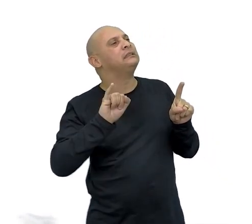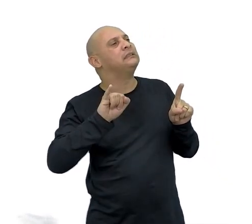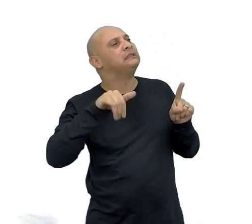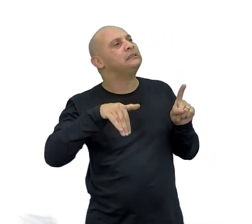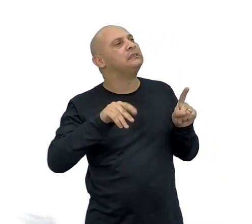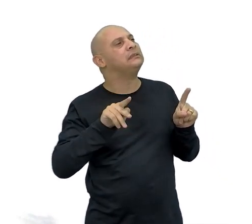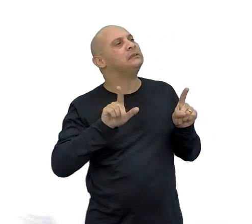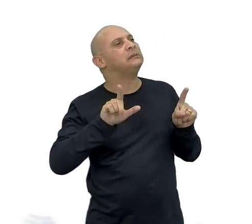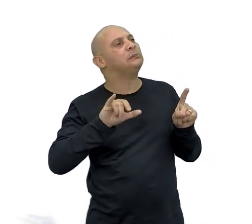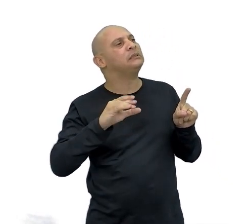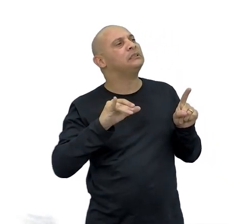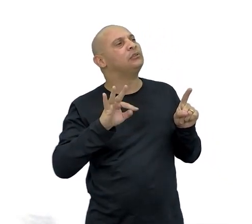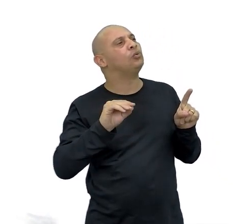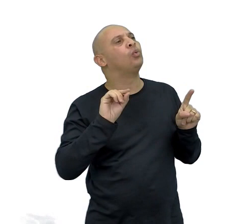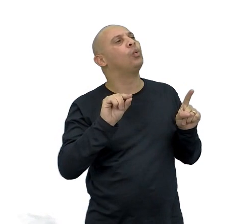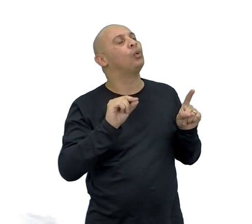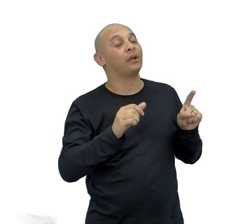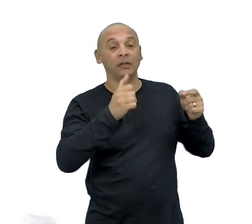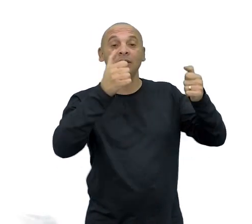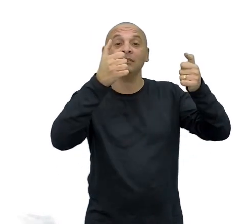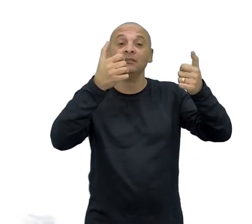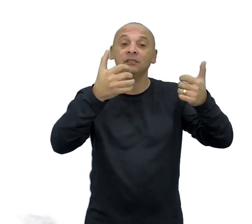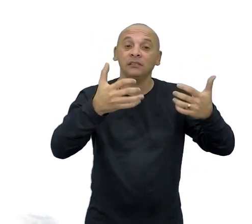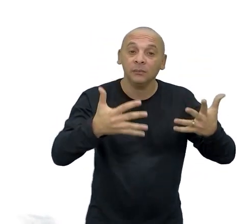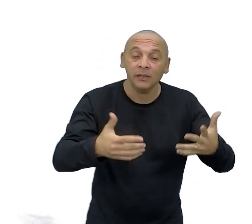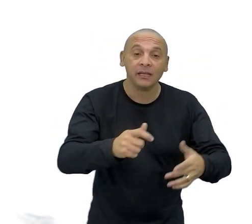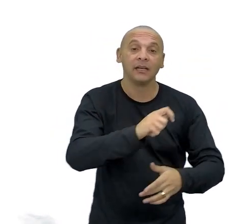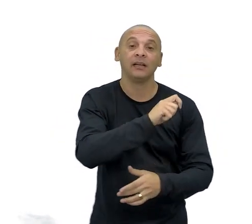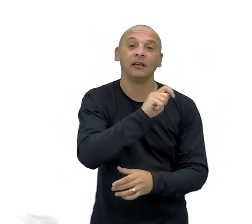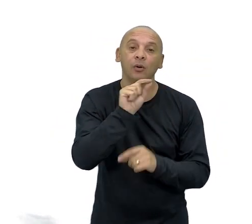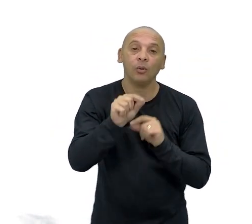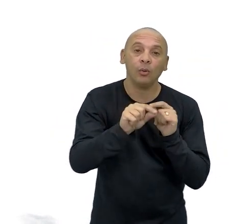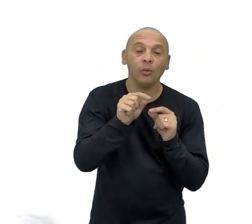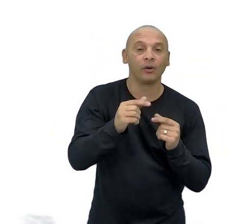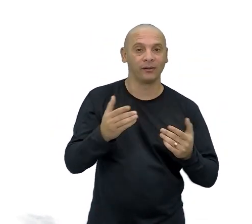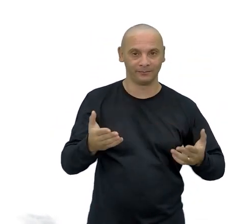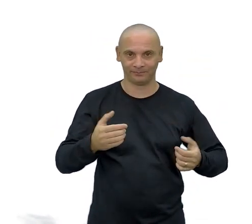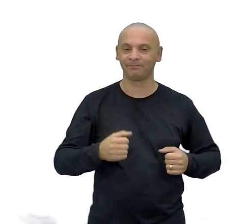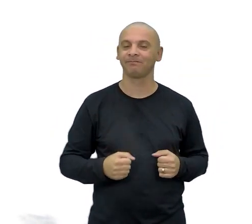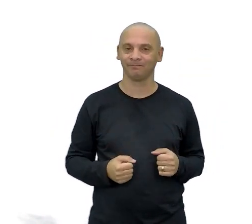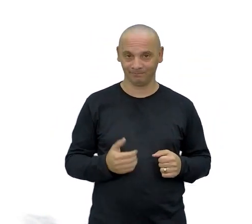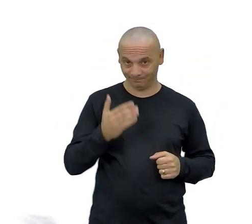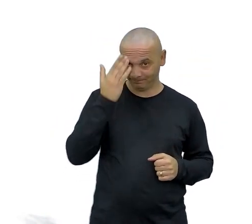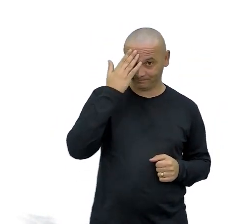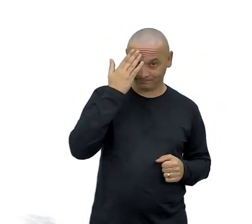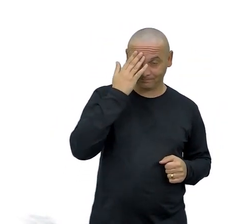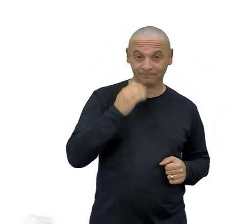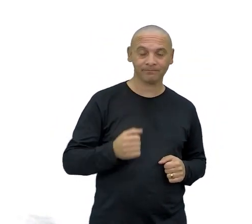eu acho que é implícito? Então explica, é o que eu vejo entre linhas, certo?